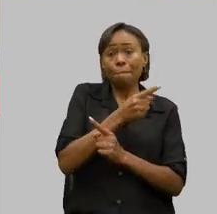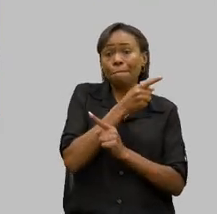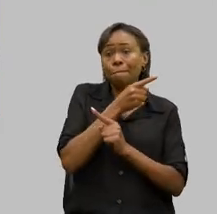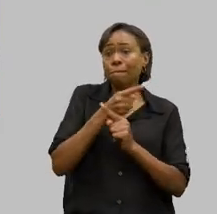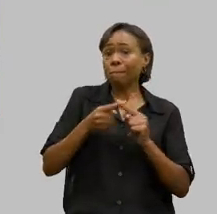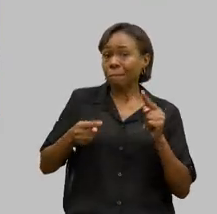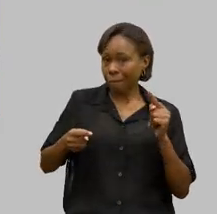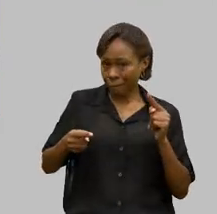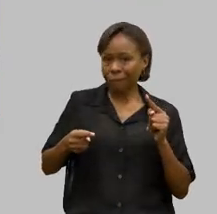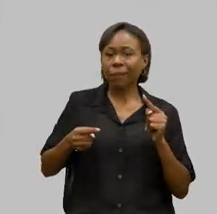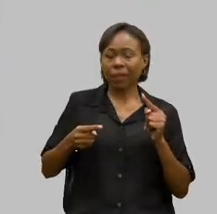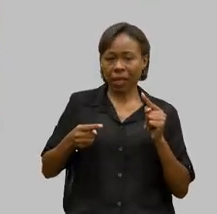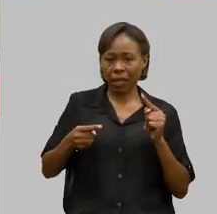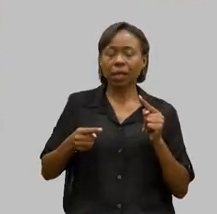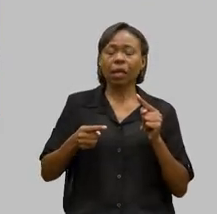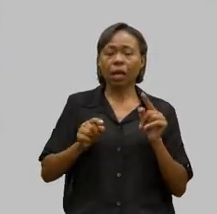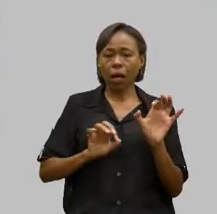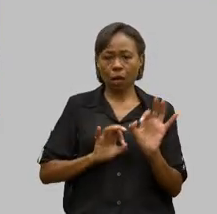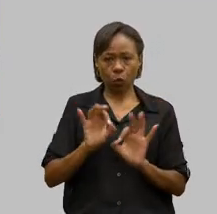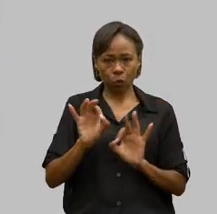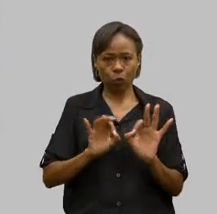organização da sua